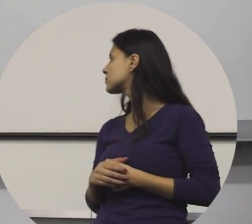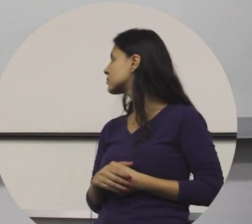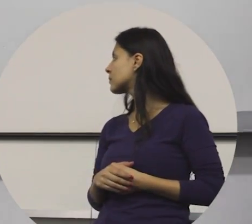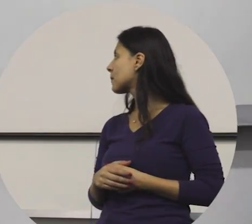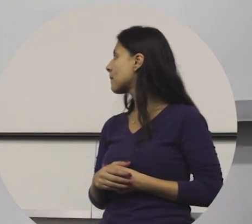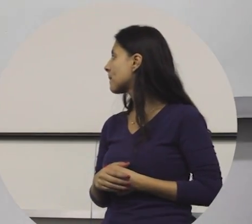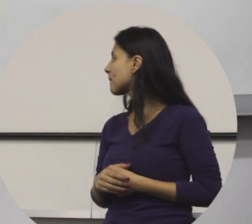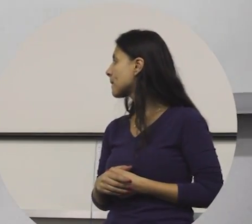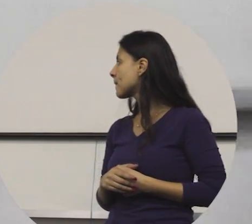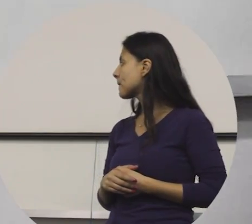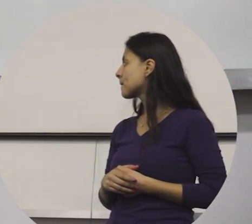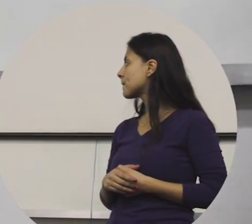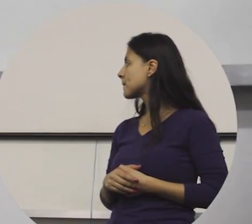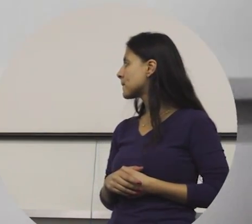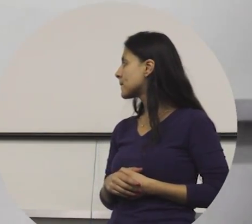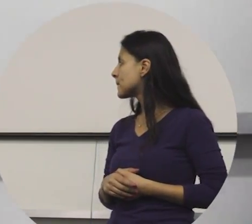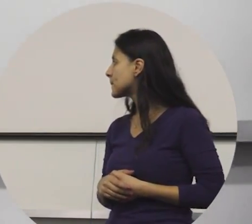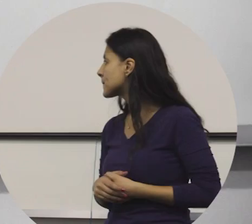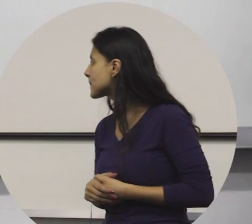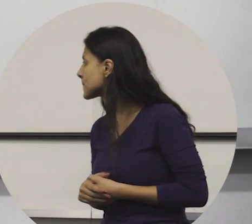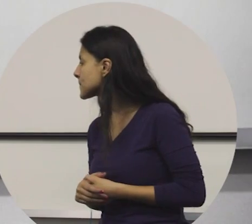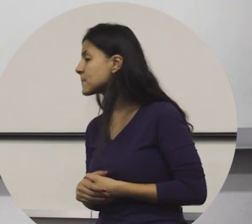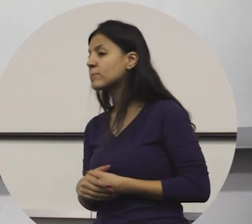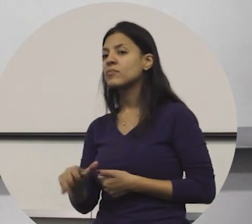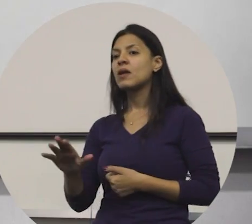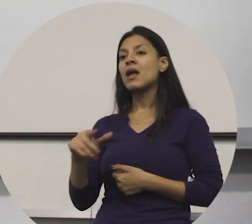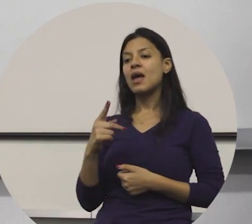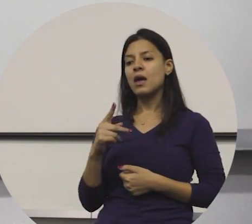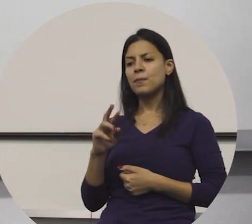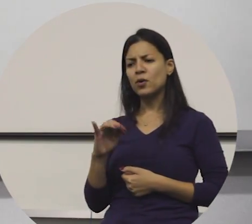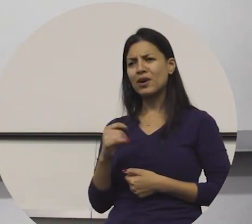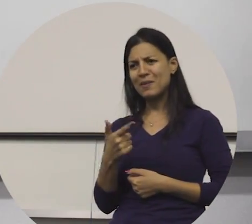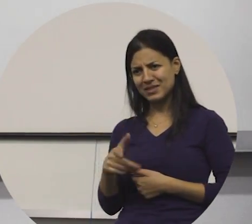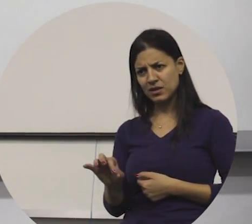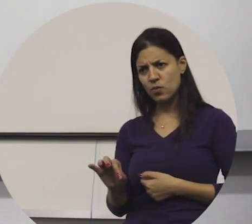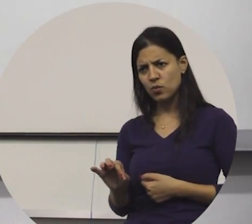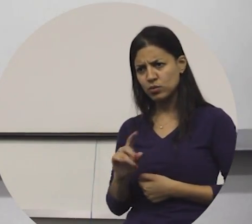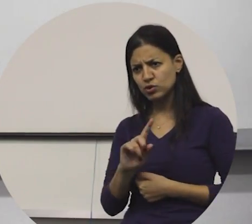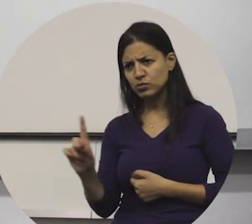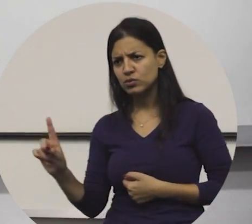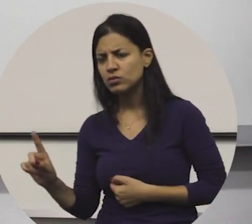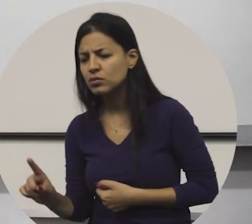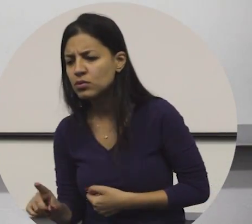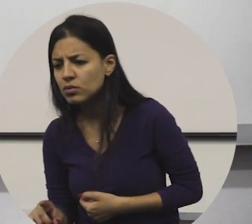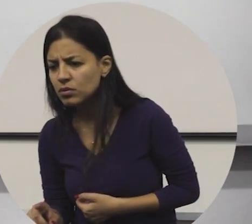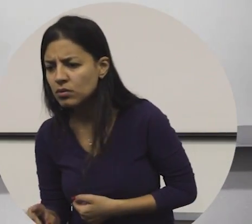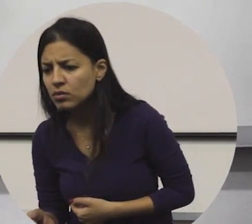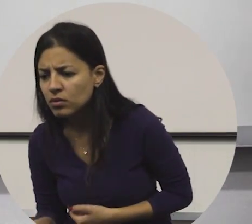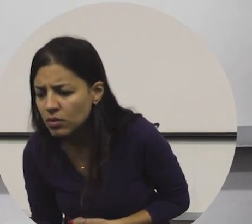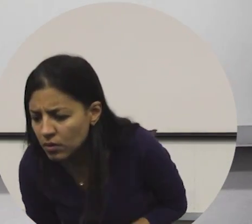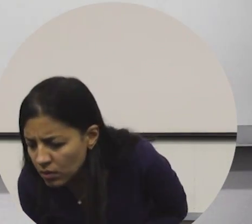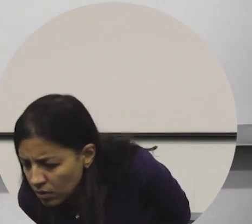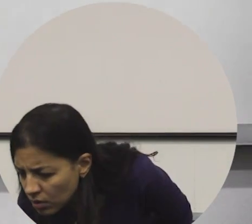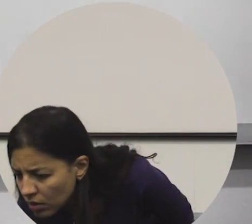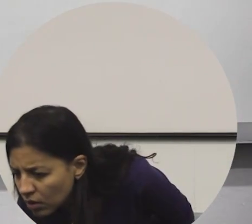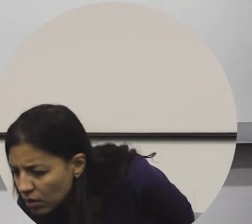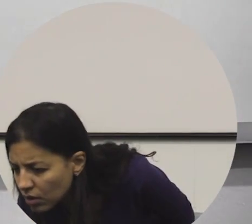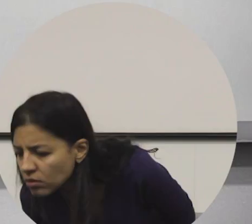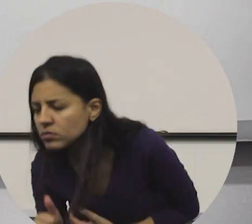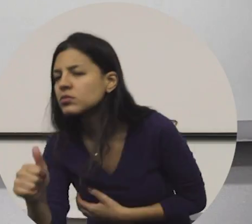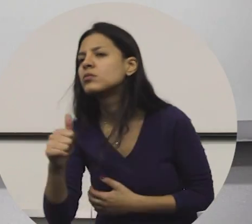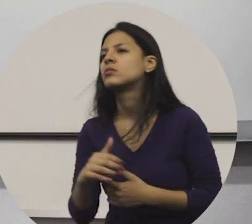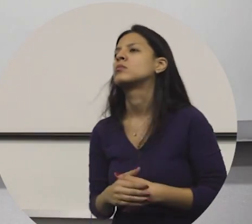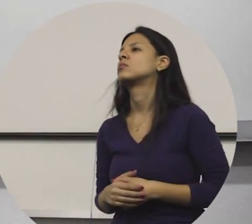Isso tudo que estava sendo dito tem a ver com os gráficos anteriores, né? Da forma de como cada um processa. Processa. Por isso, eu estou dando